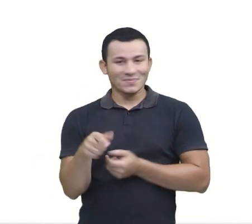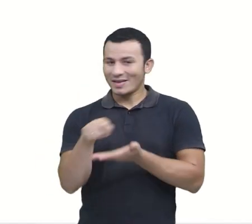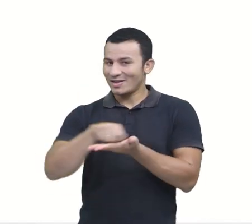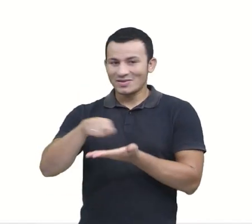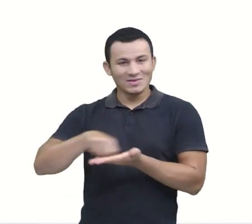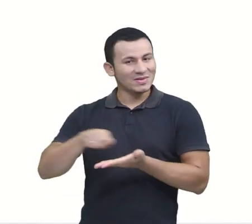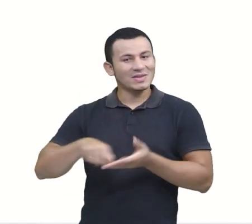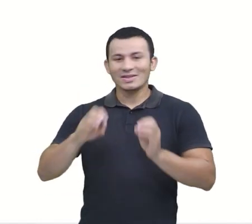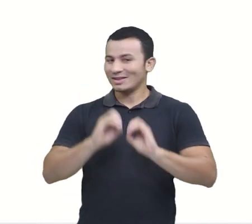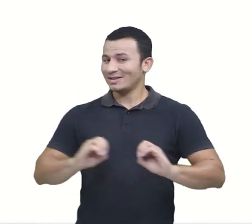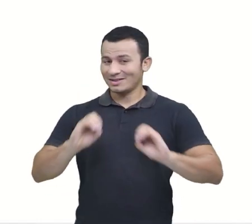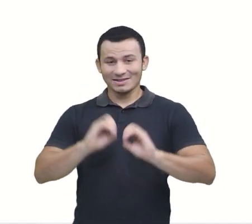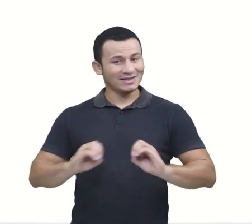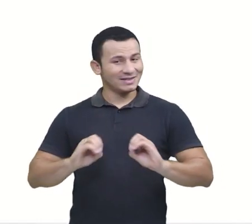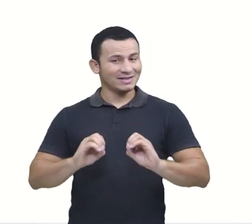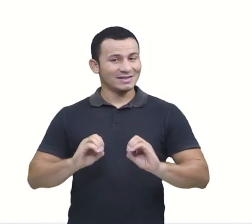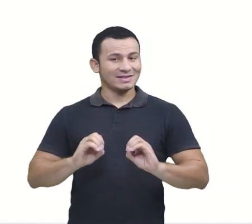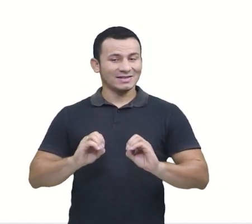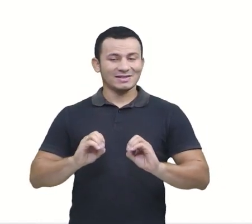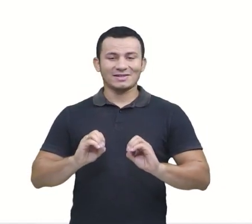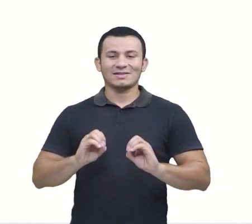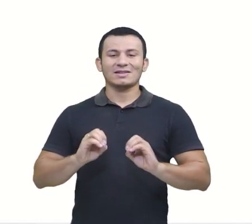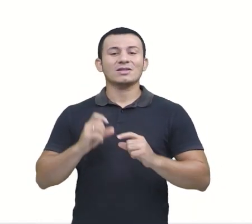nada escrito e nem falado.